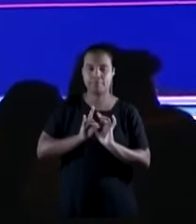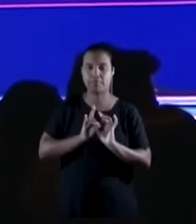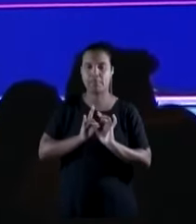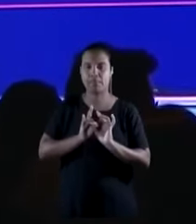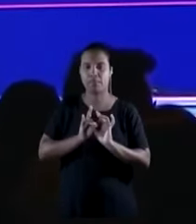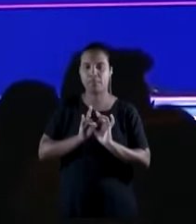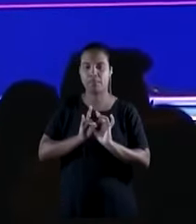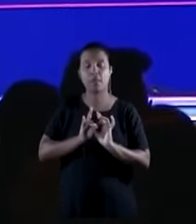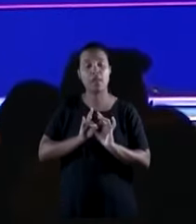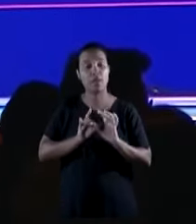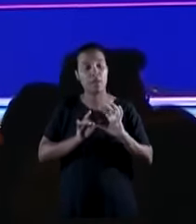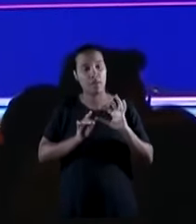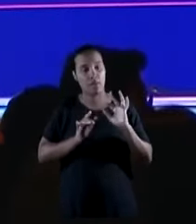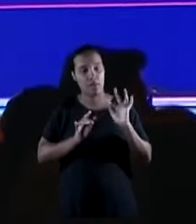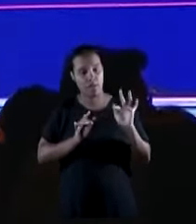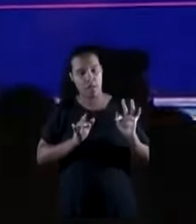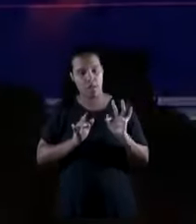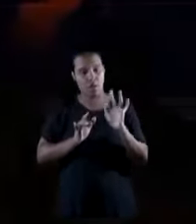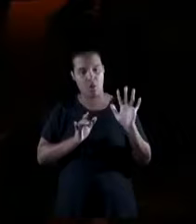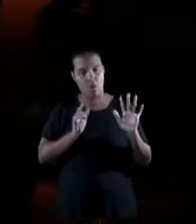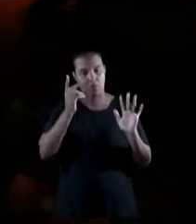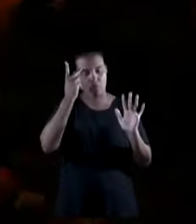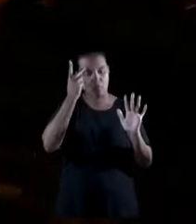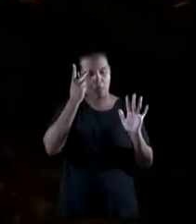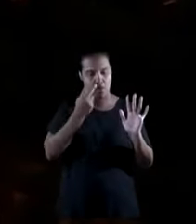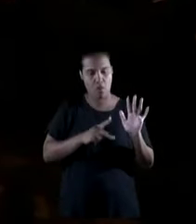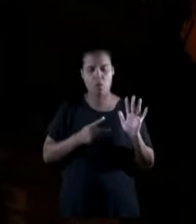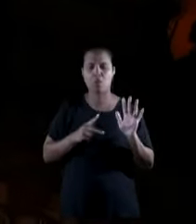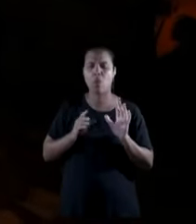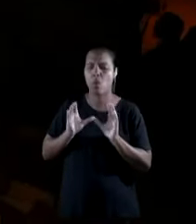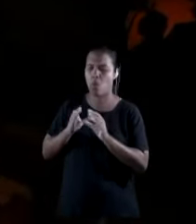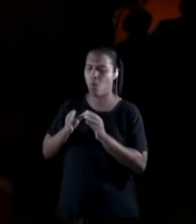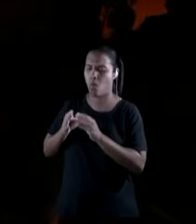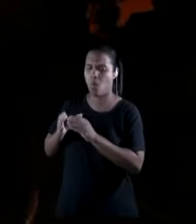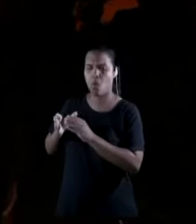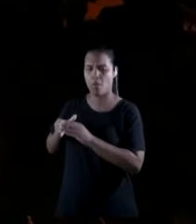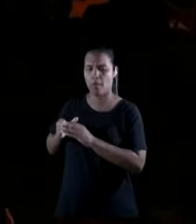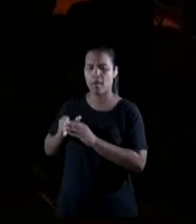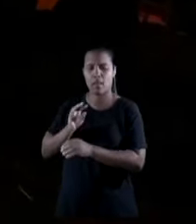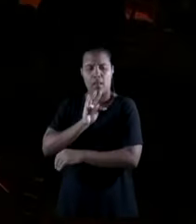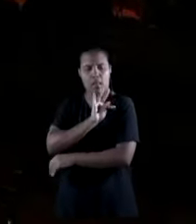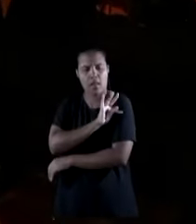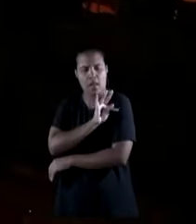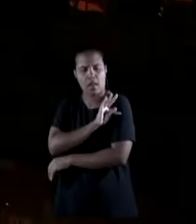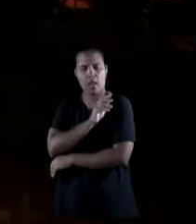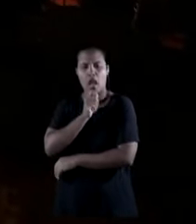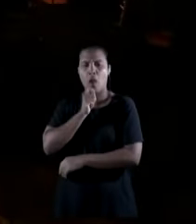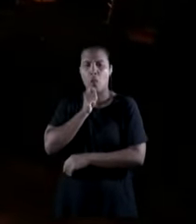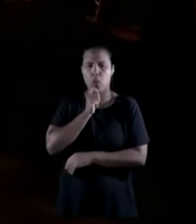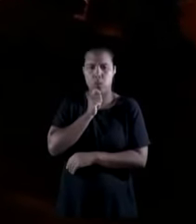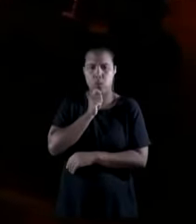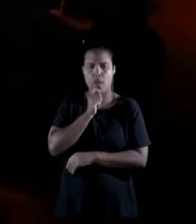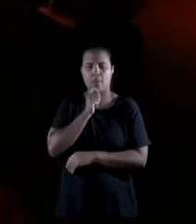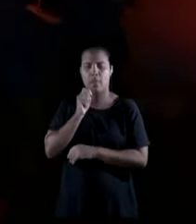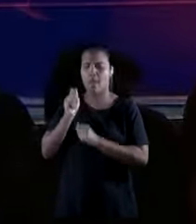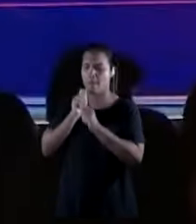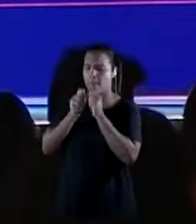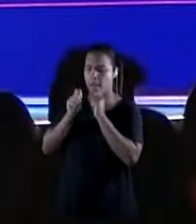Federação, clubes, atletas, comissões técnicas, árbitros,